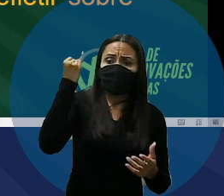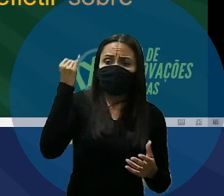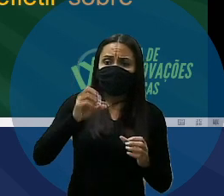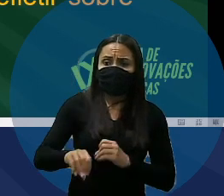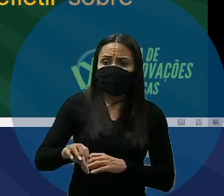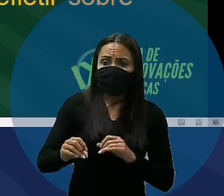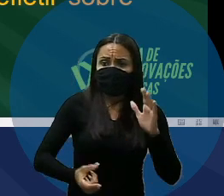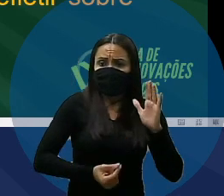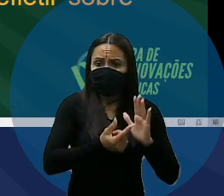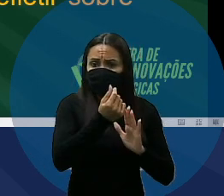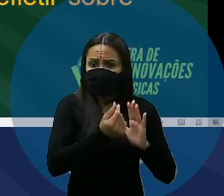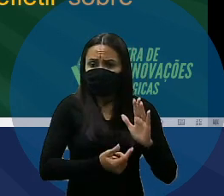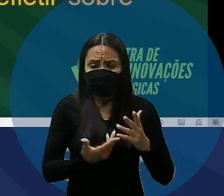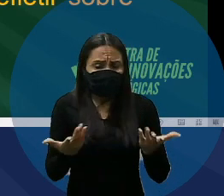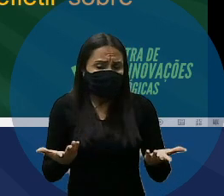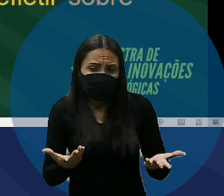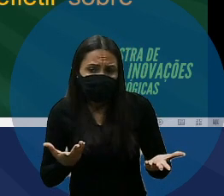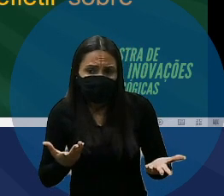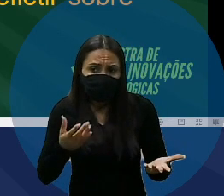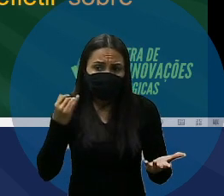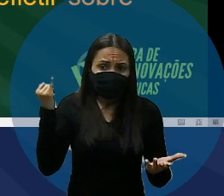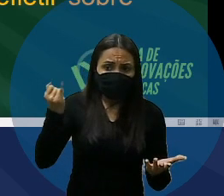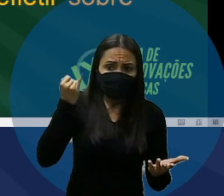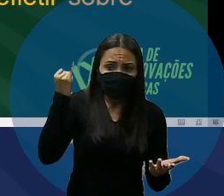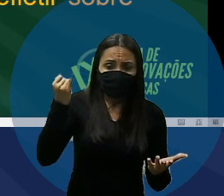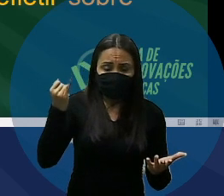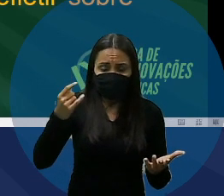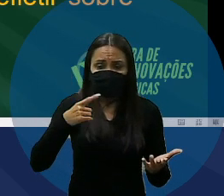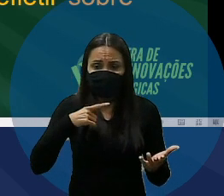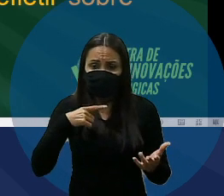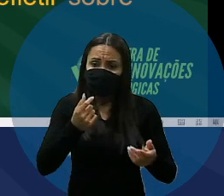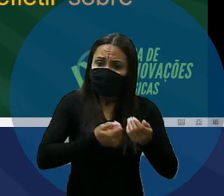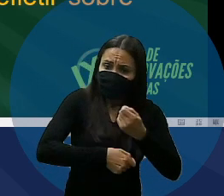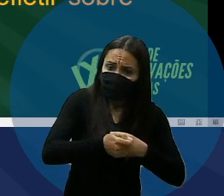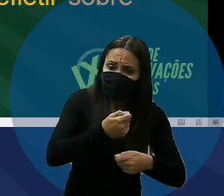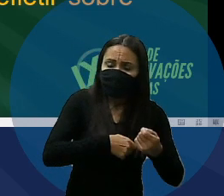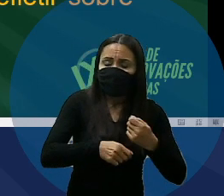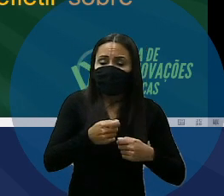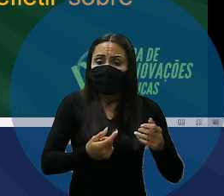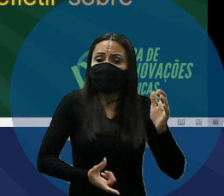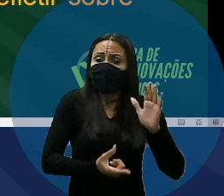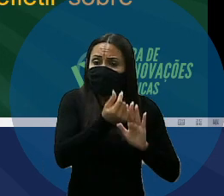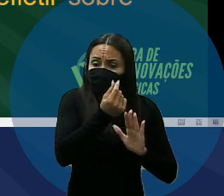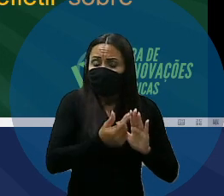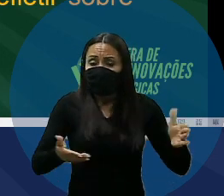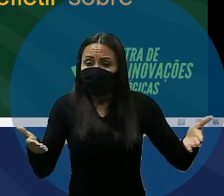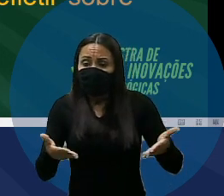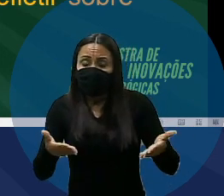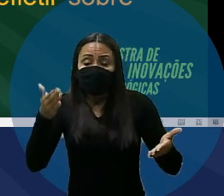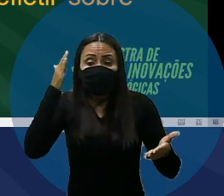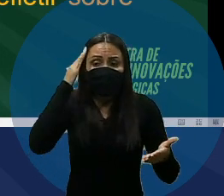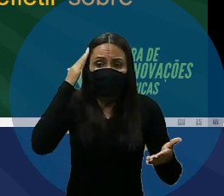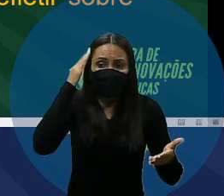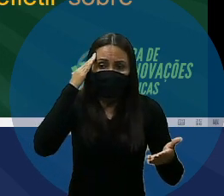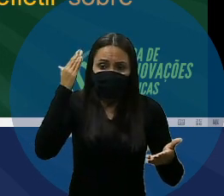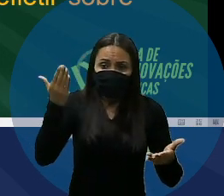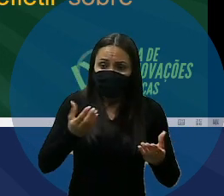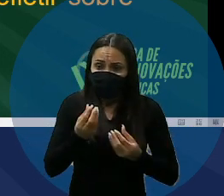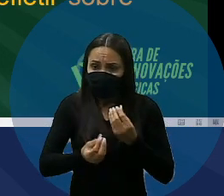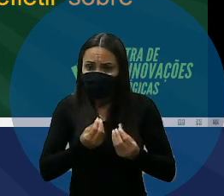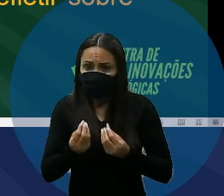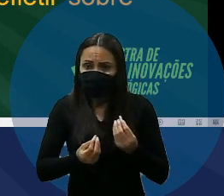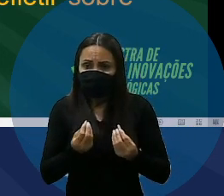entender qual a importância de se ter uma educação financeira pessoal hoje. Ao entender como o crédito oferecido por